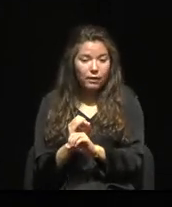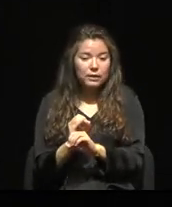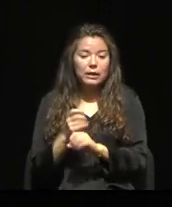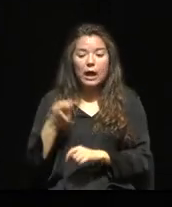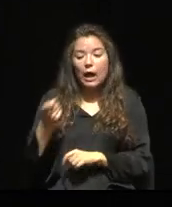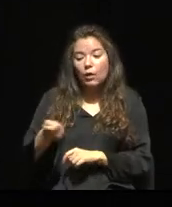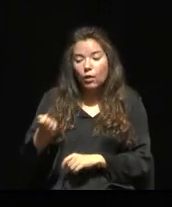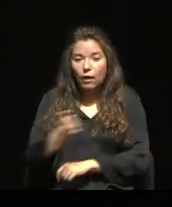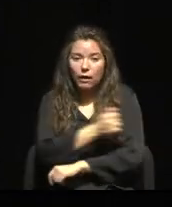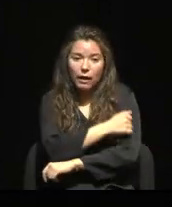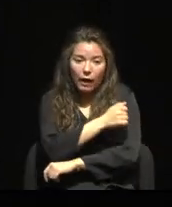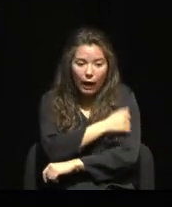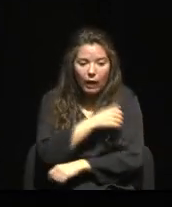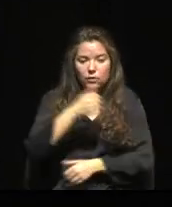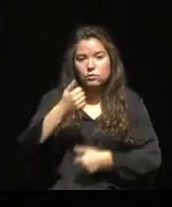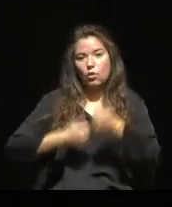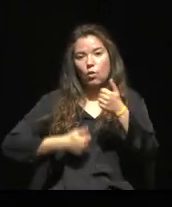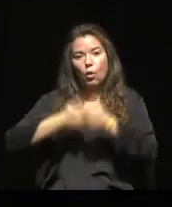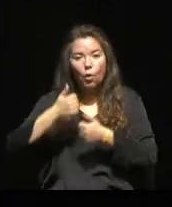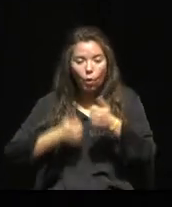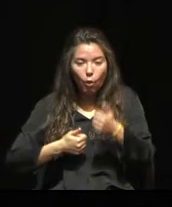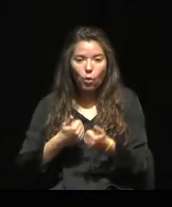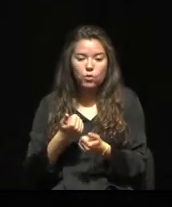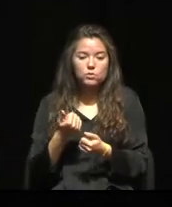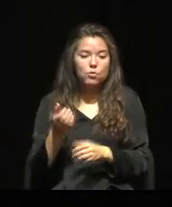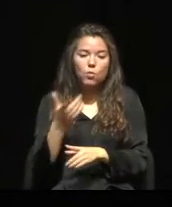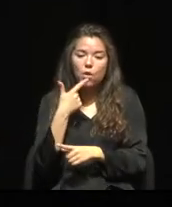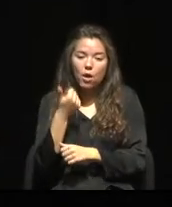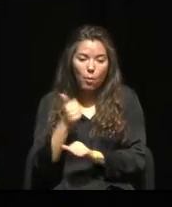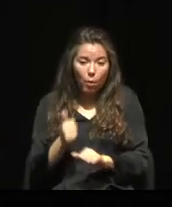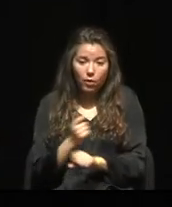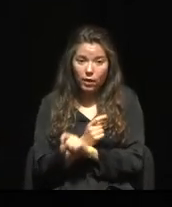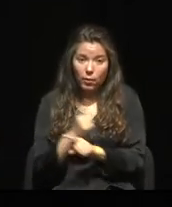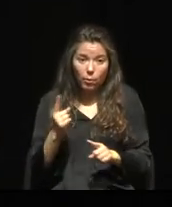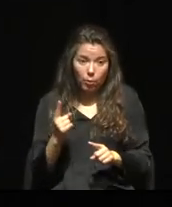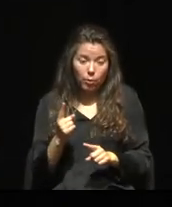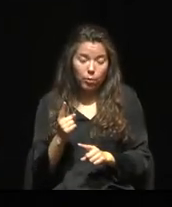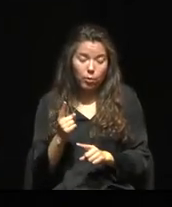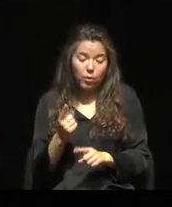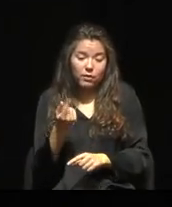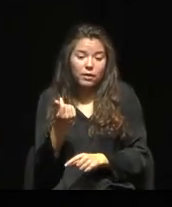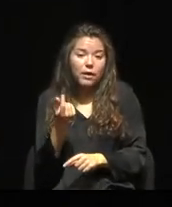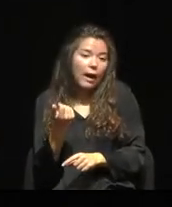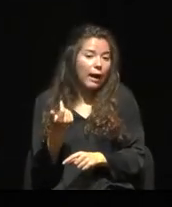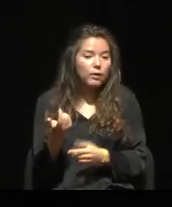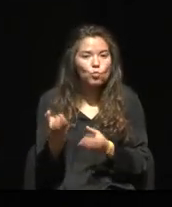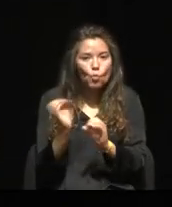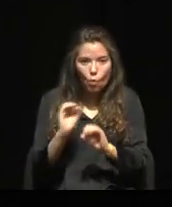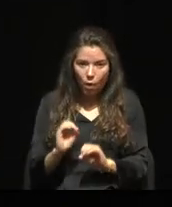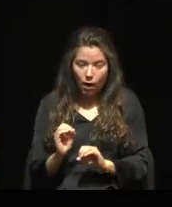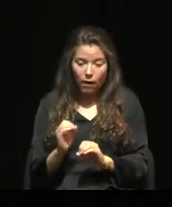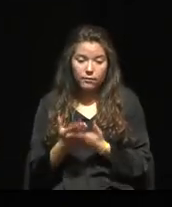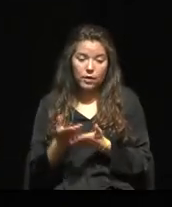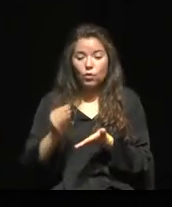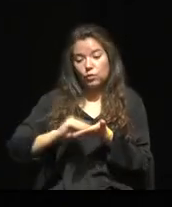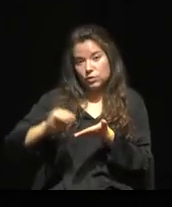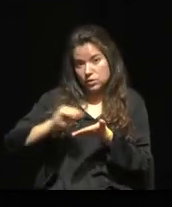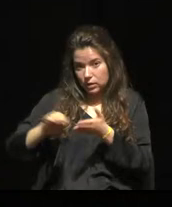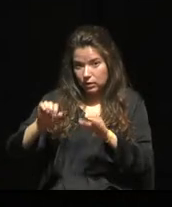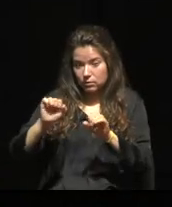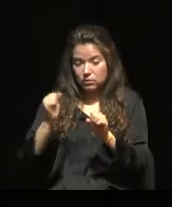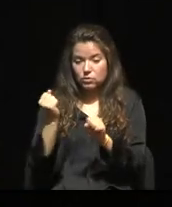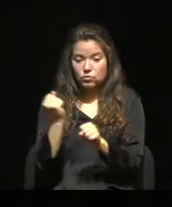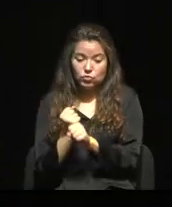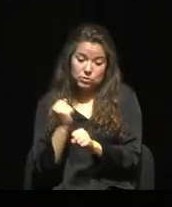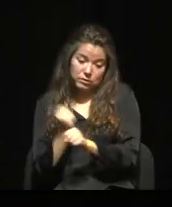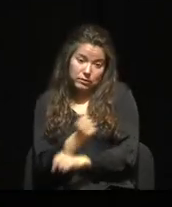podem concorrer aos concursos da Habitação social da Câmara por não terem rendimentos estáveis estão inscritas nos serviços da da